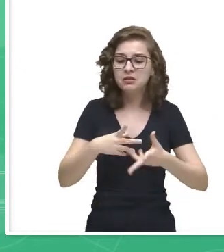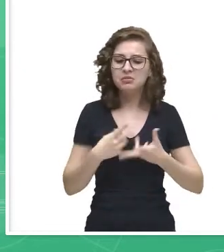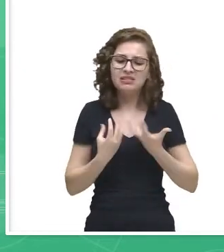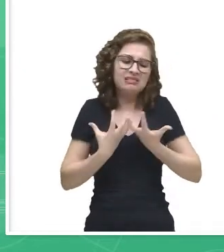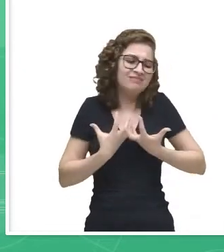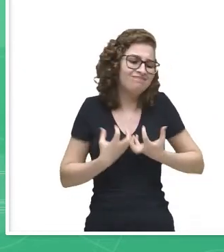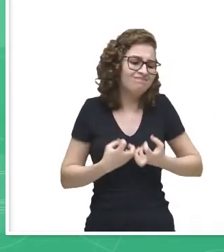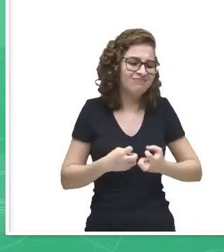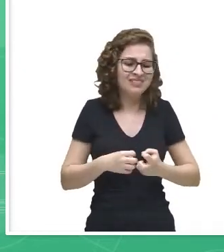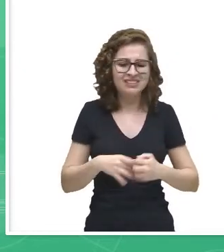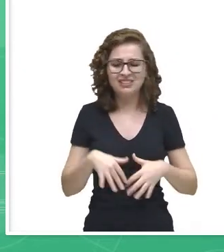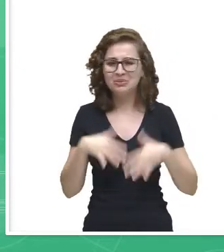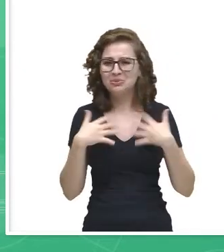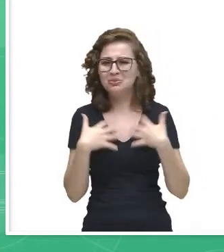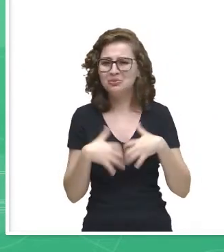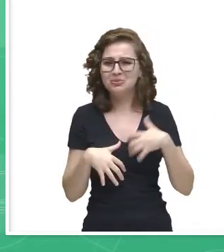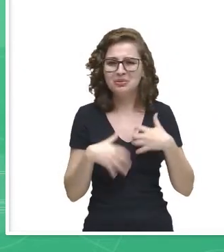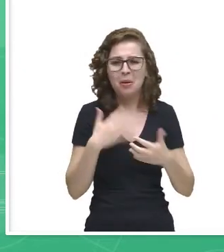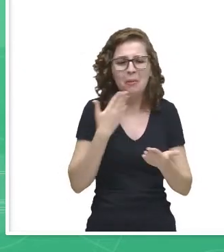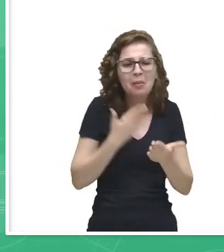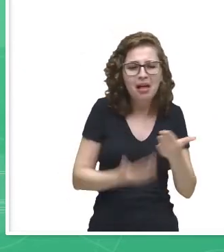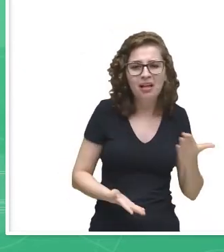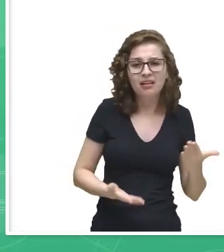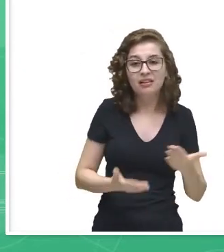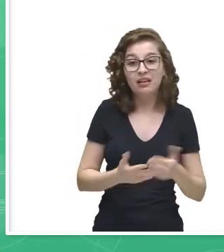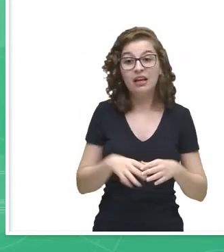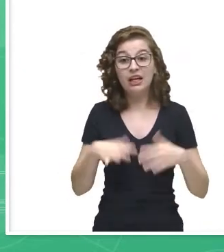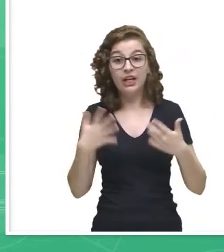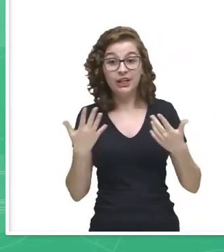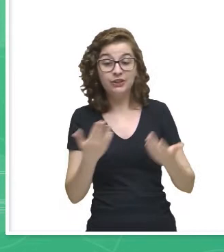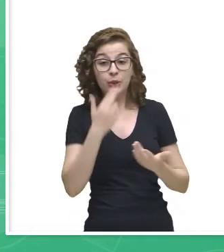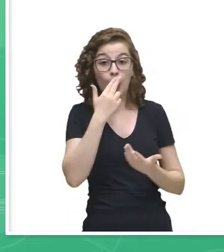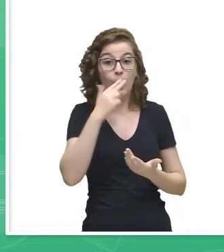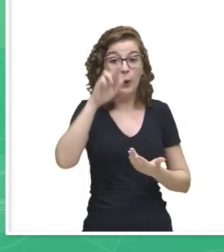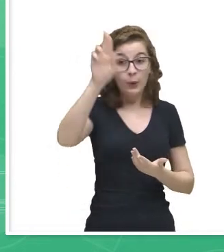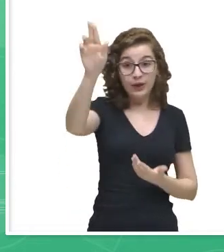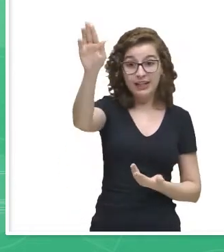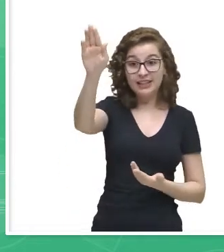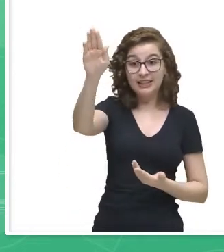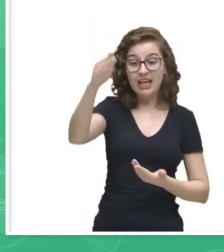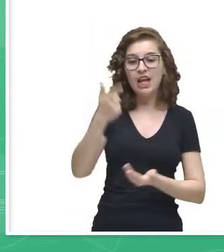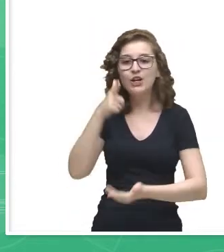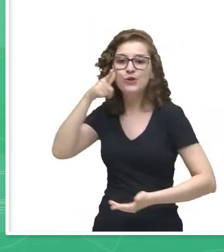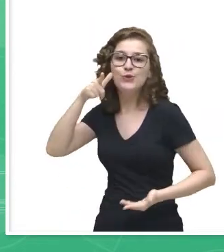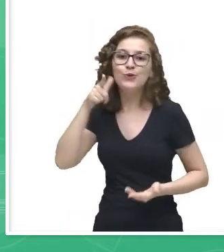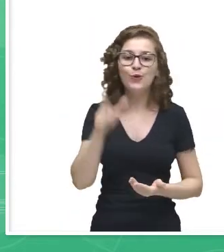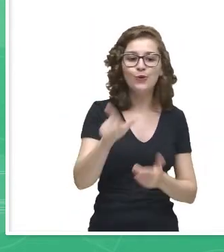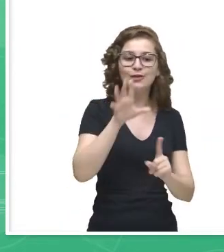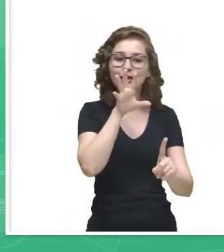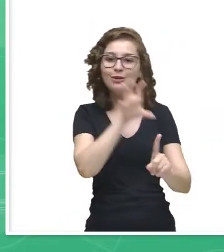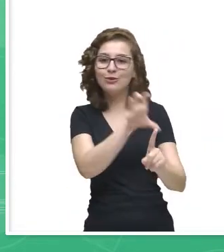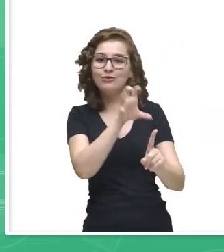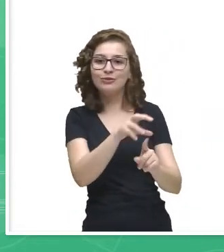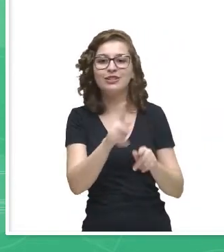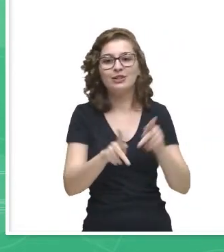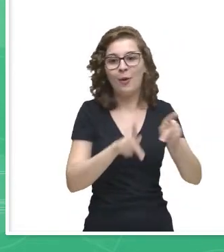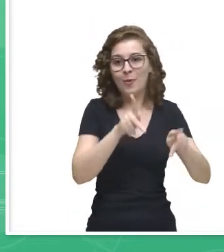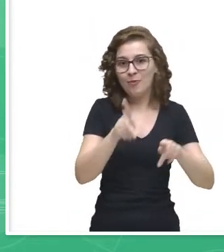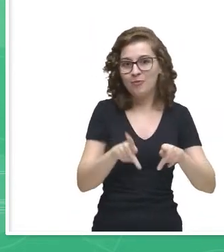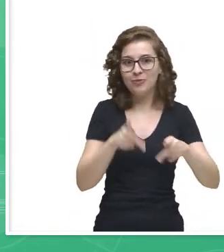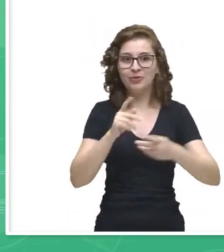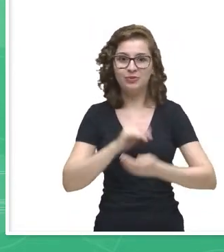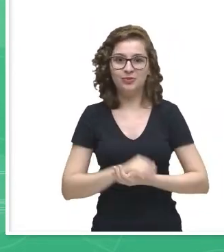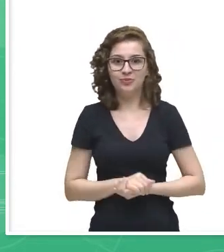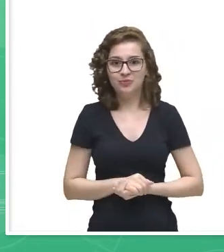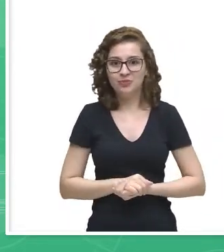vão ganhando força. Então, a gente vai ver aqui que essa atmosfera pós-Primeira Guerra vai